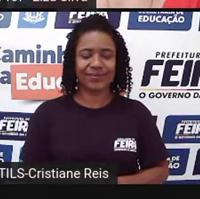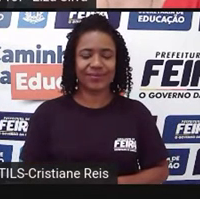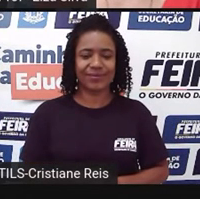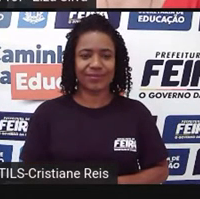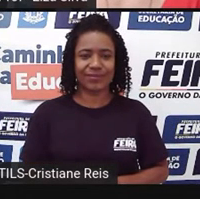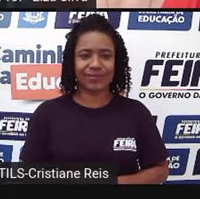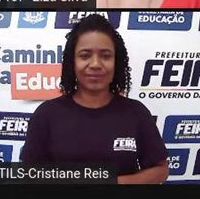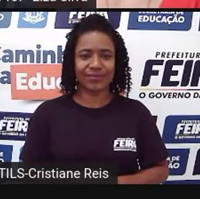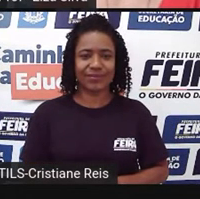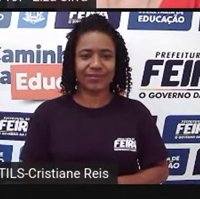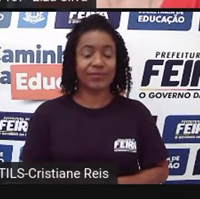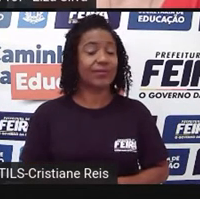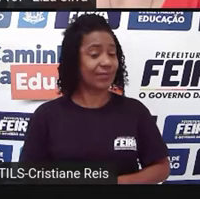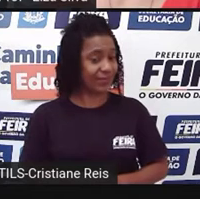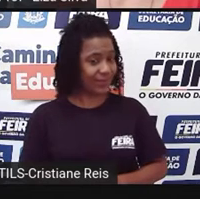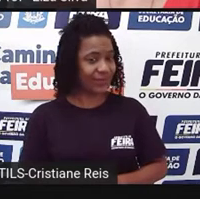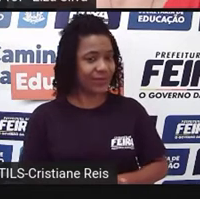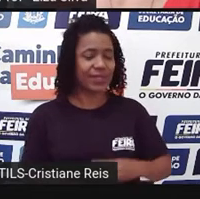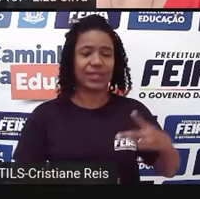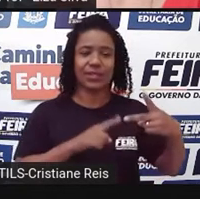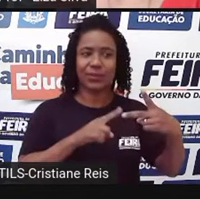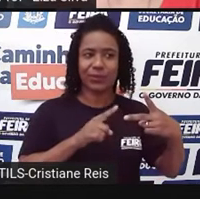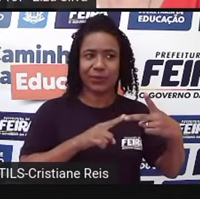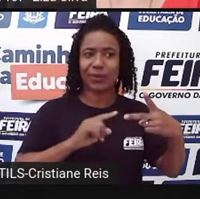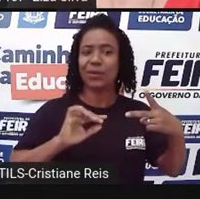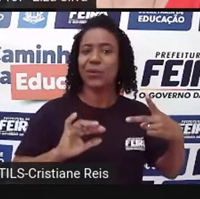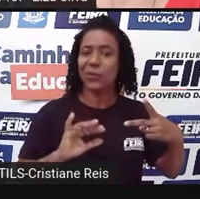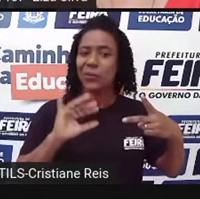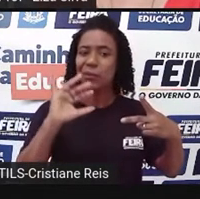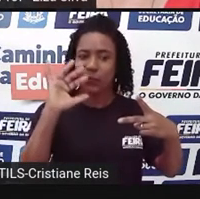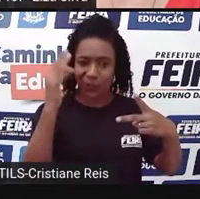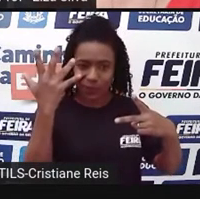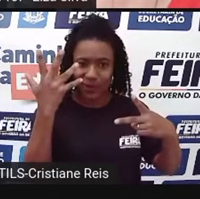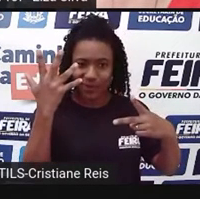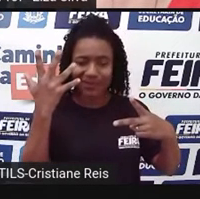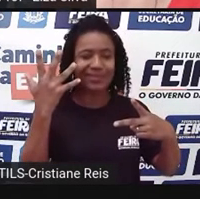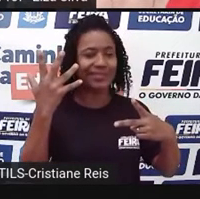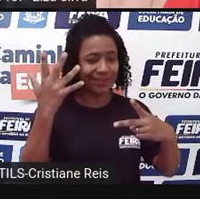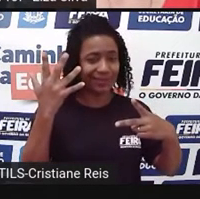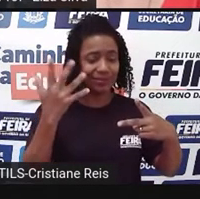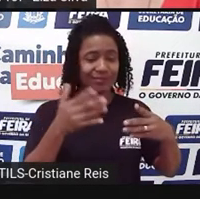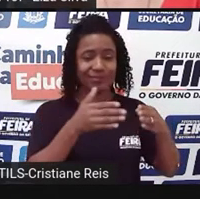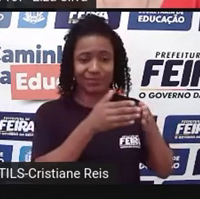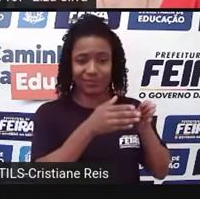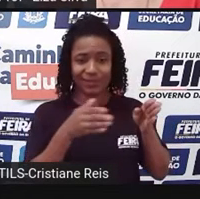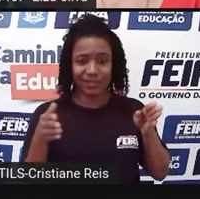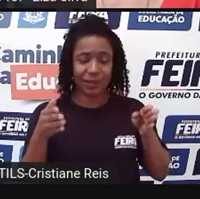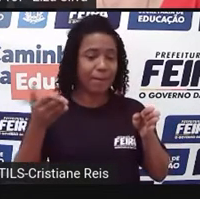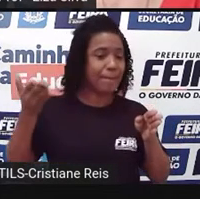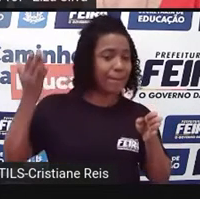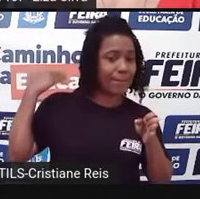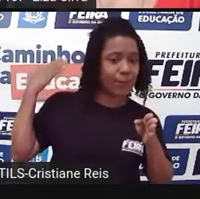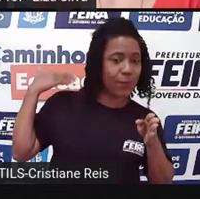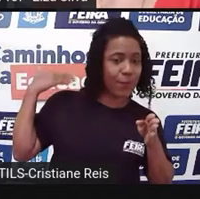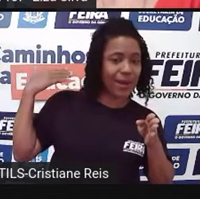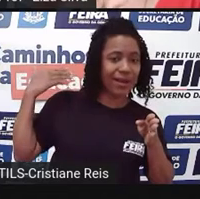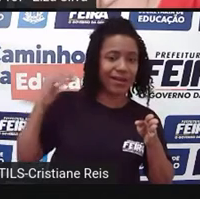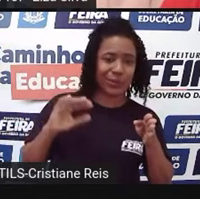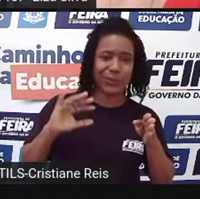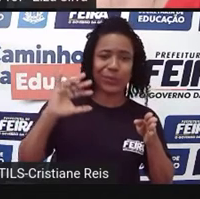My Breath Away Então os fatos eles são escritos no passado e de forma sucinta